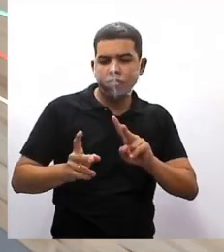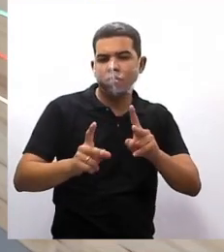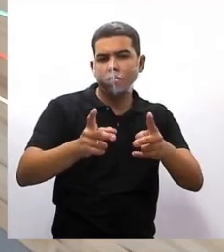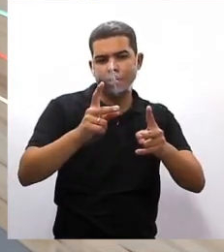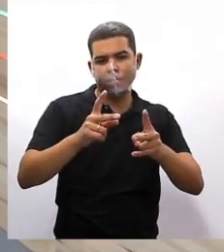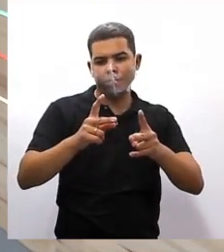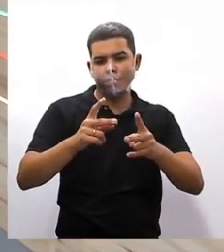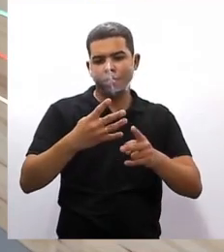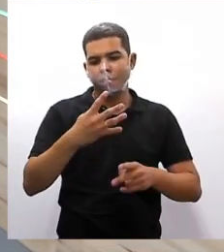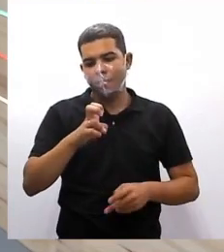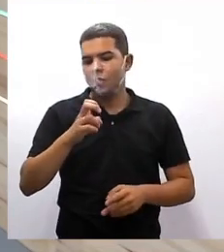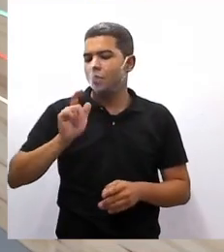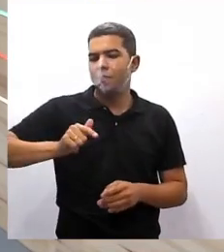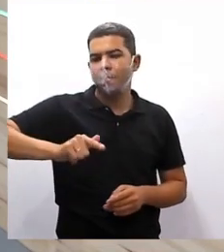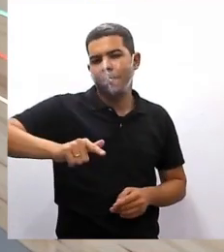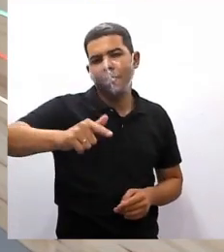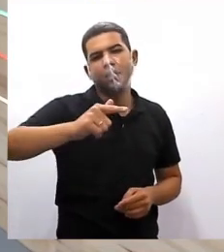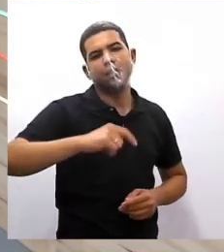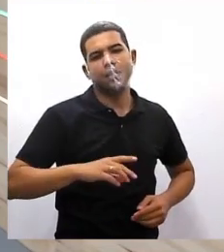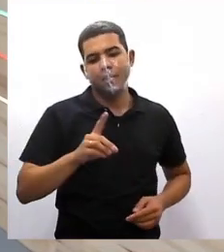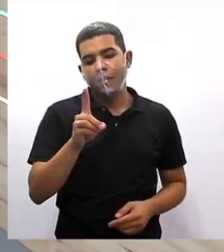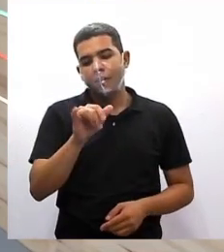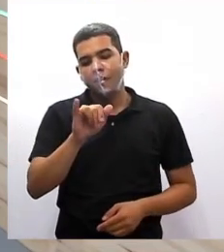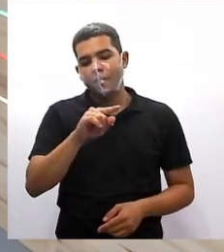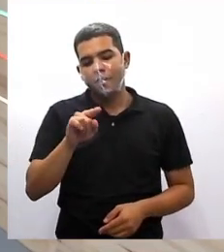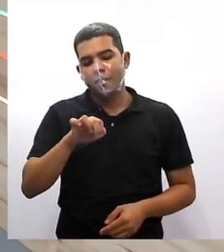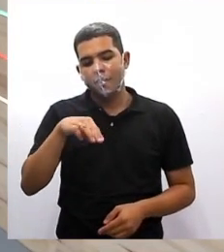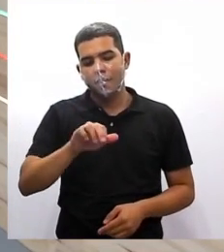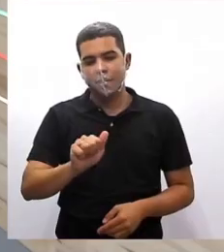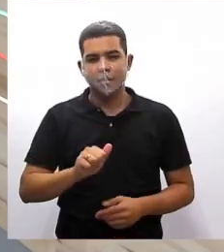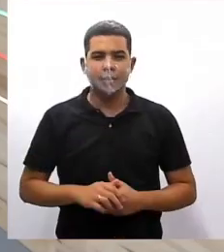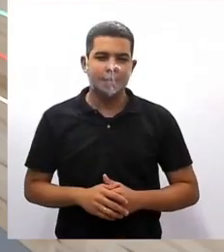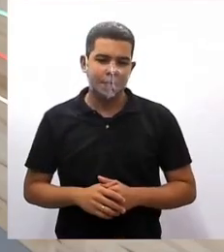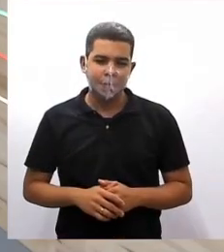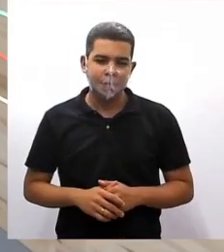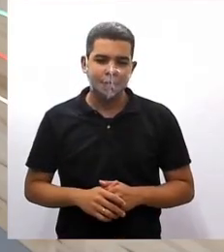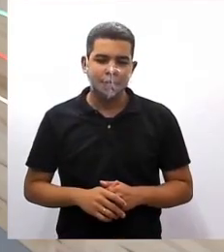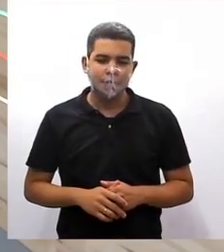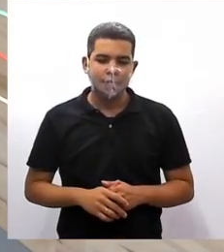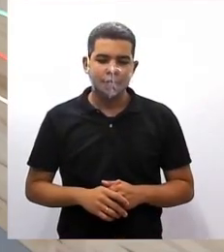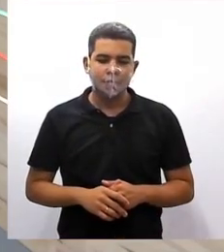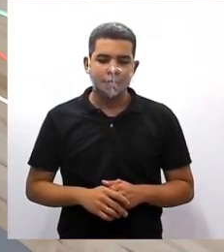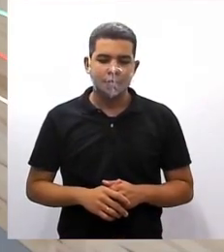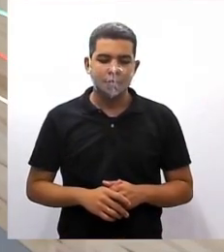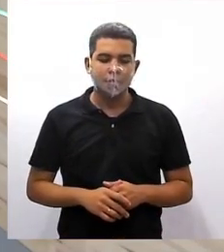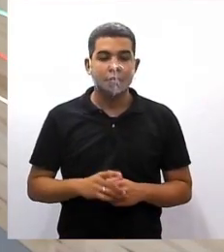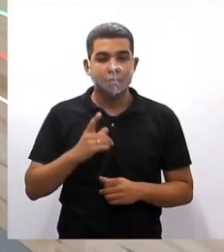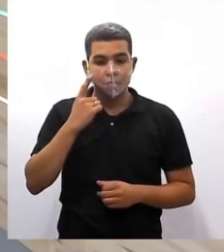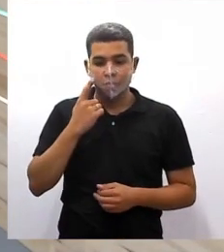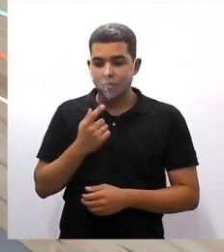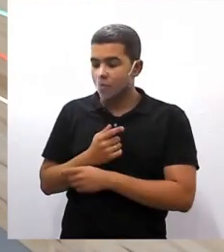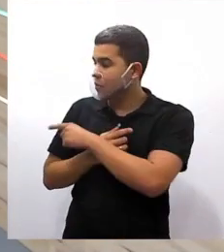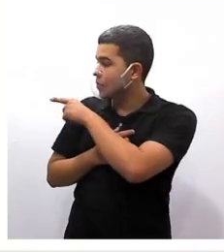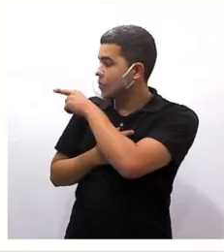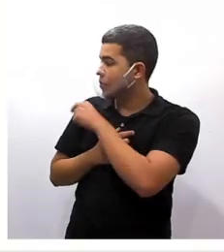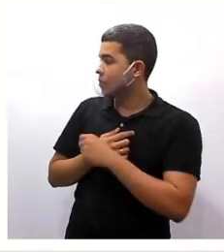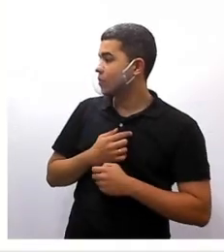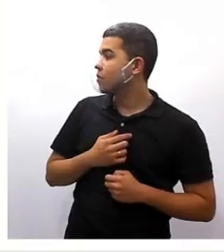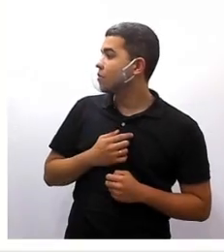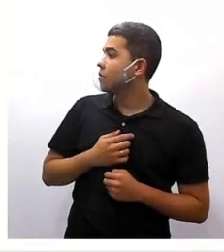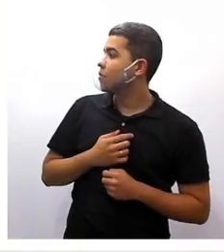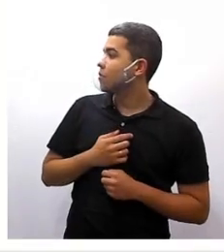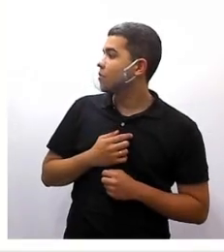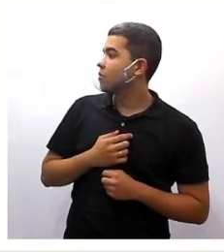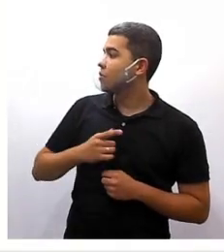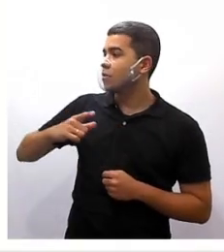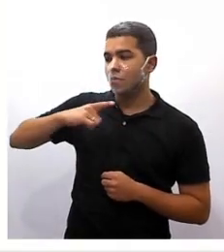onde o 45 se repete várias e várias vezes. Beleza? Então, ó, observe aí na tela de vocês que a